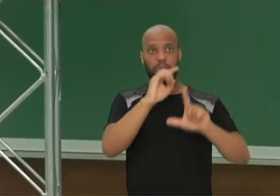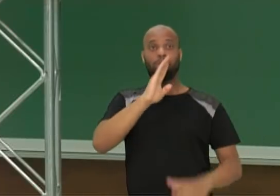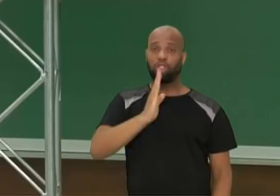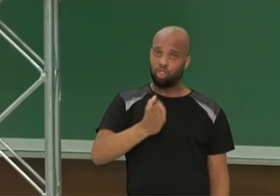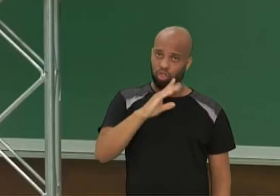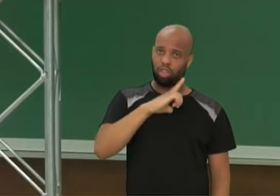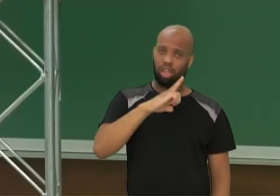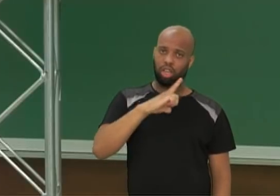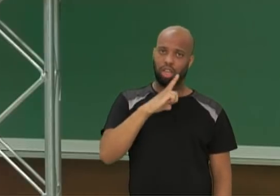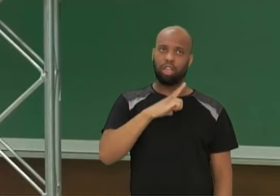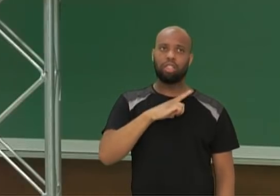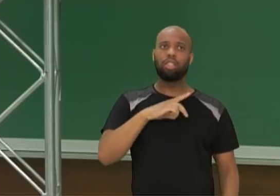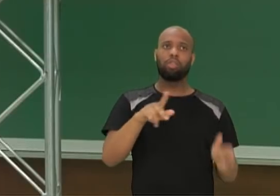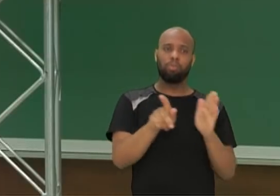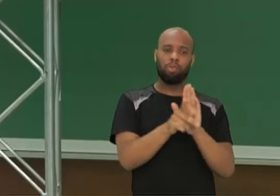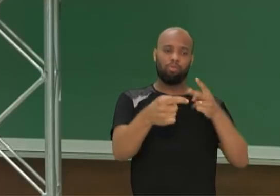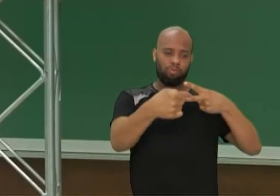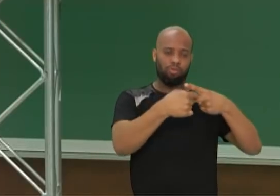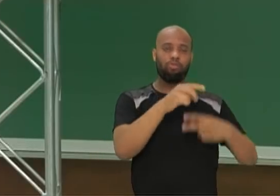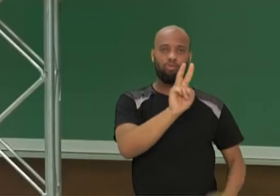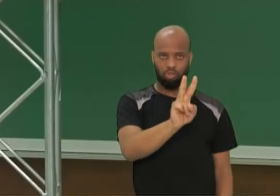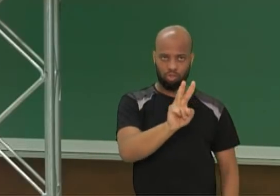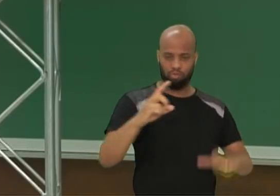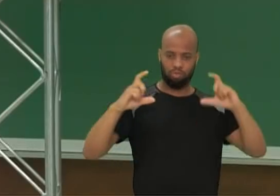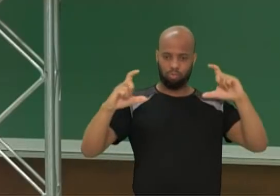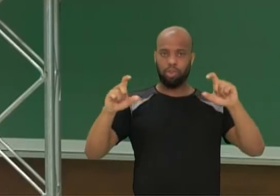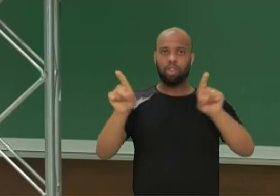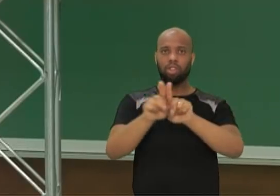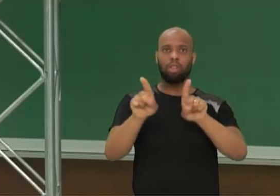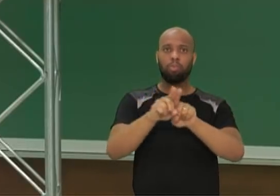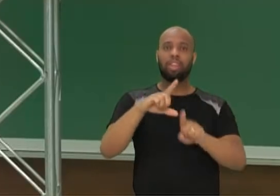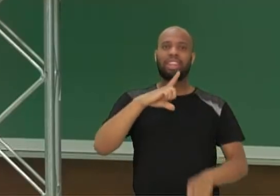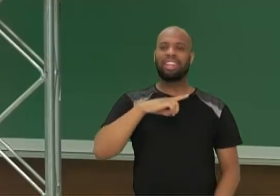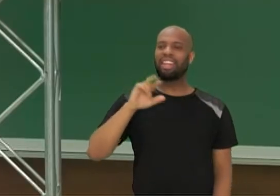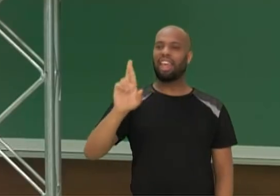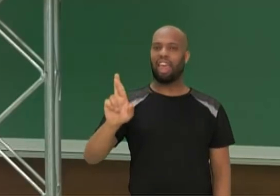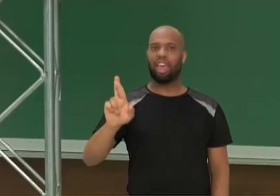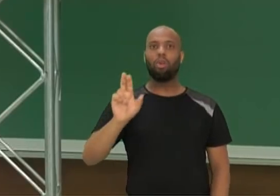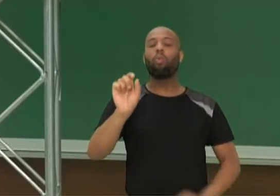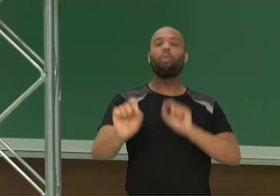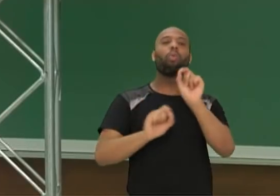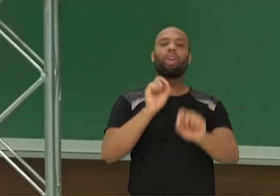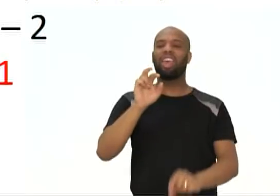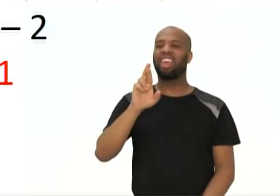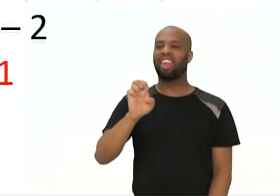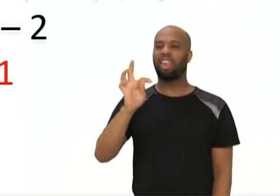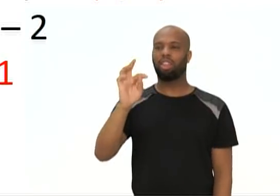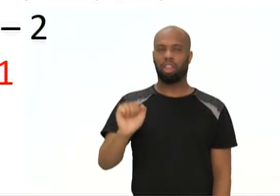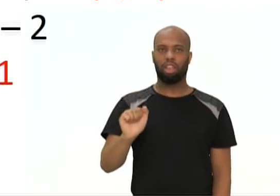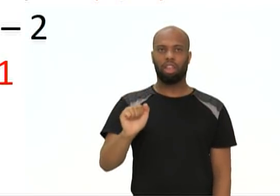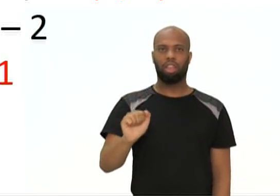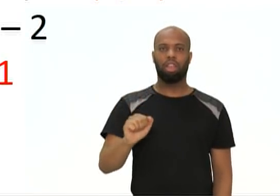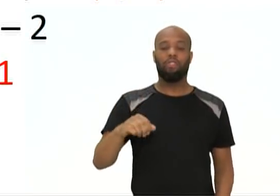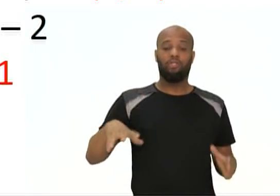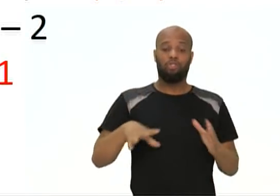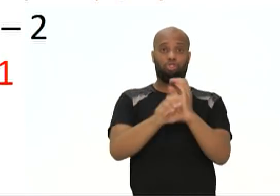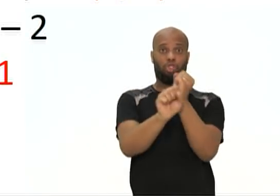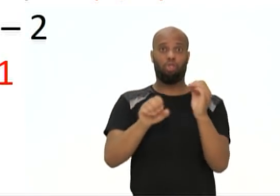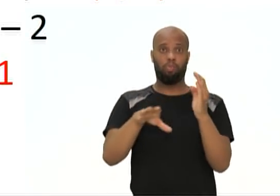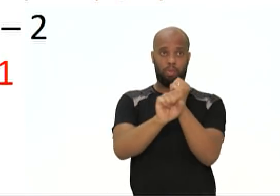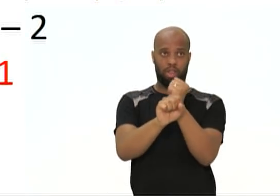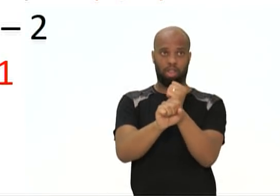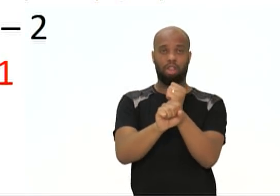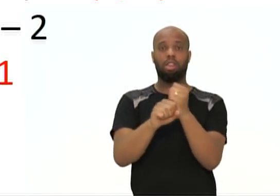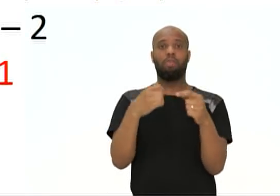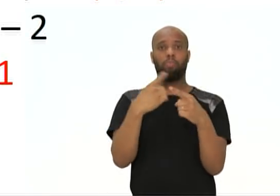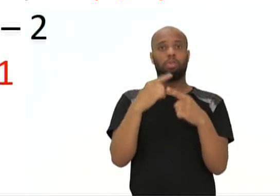temos as coordenadas do foco e a equação da reta diretriz. De que forma? Você vai somar